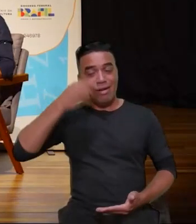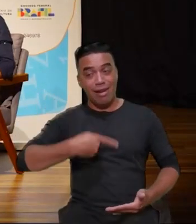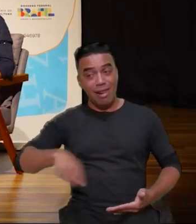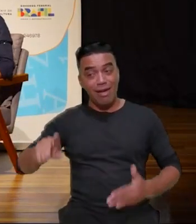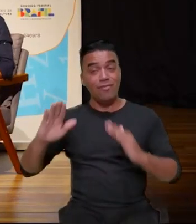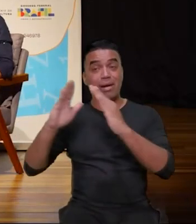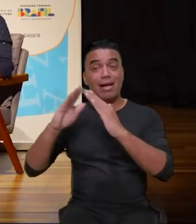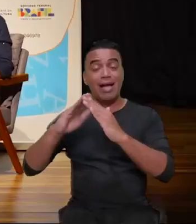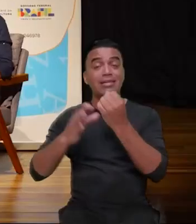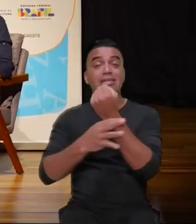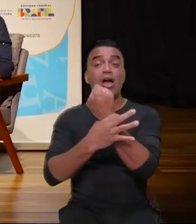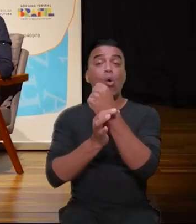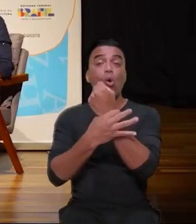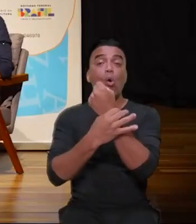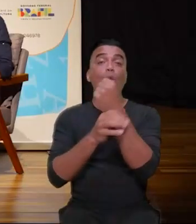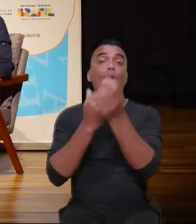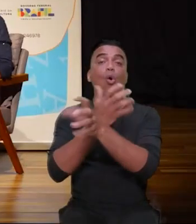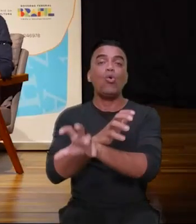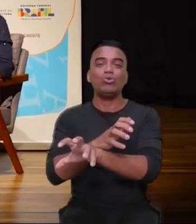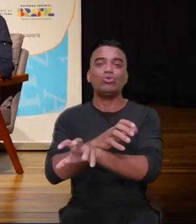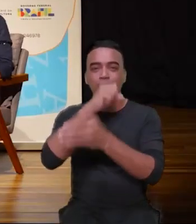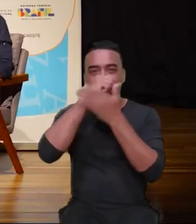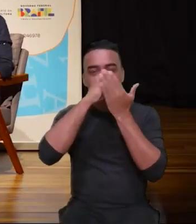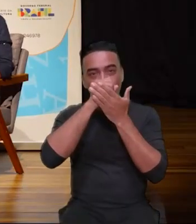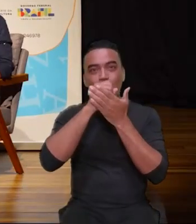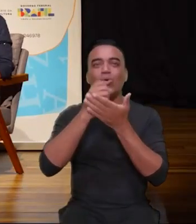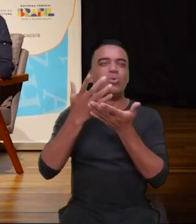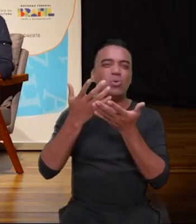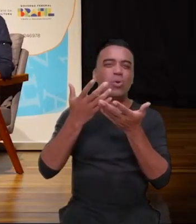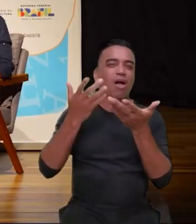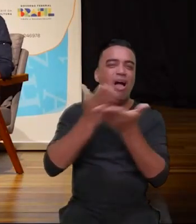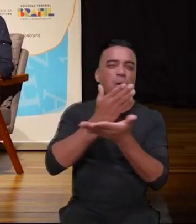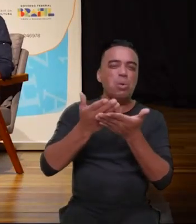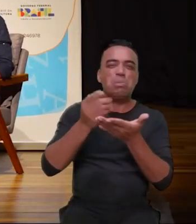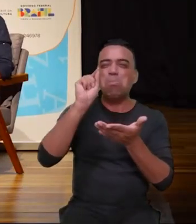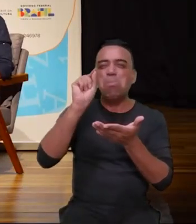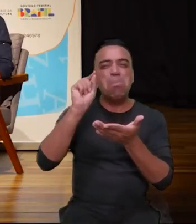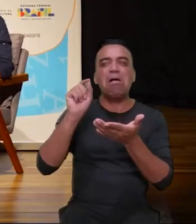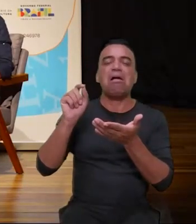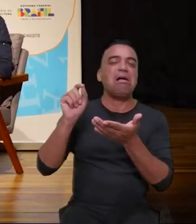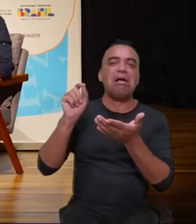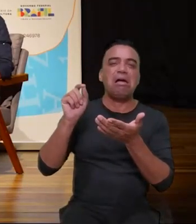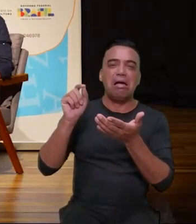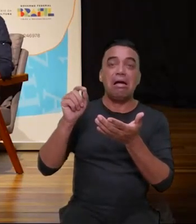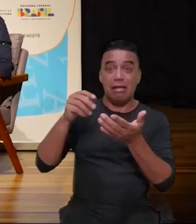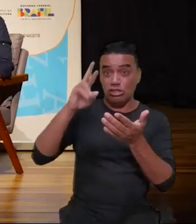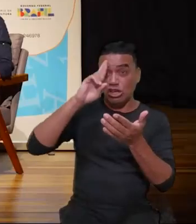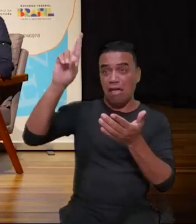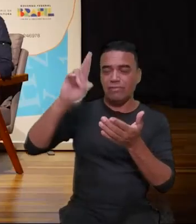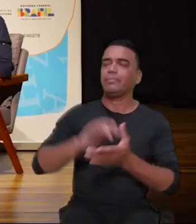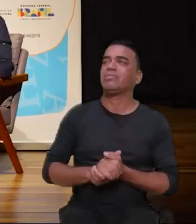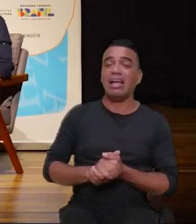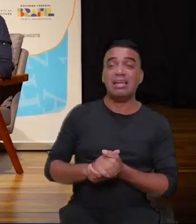osso de pernil e as frutas da festa da patroa. E é linchada por uma multidão que a transforma em cúmplice de um